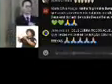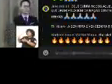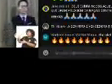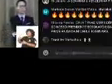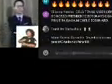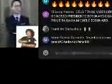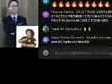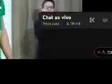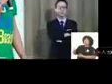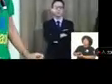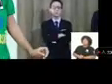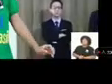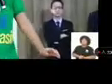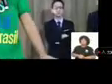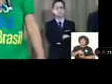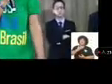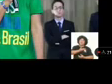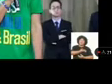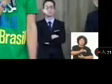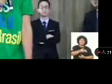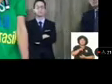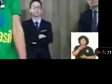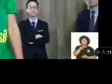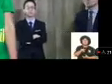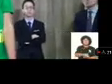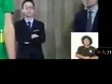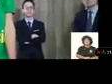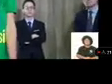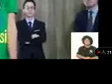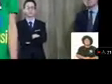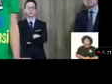E amigos, irmãos,